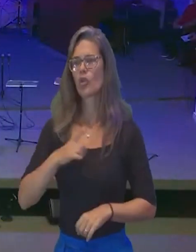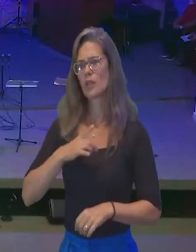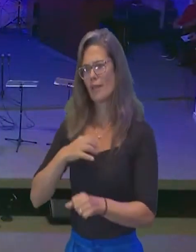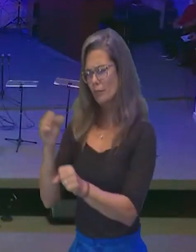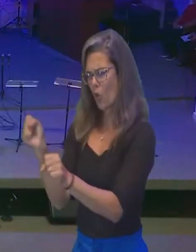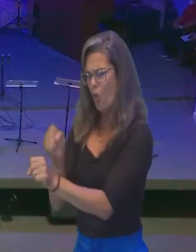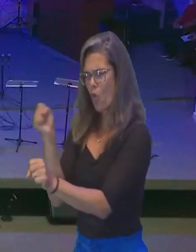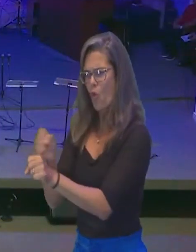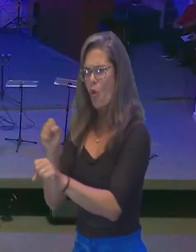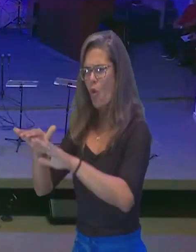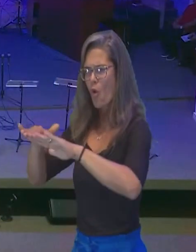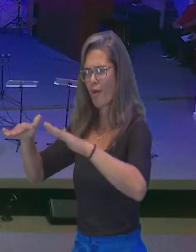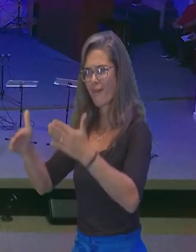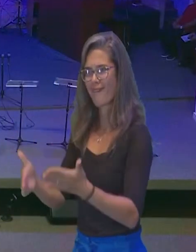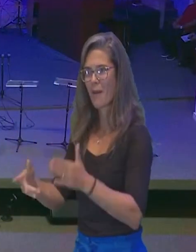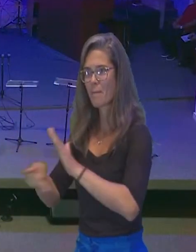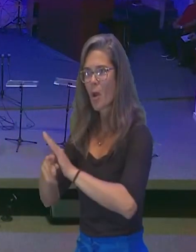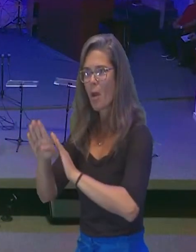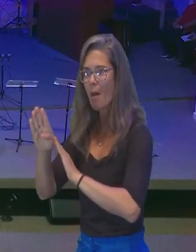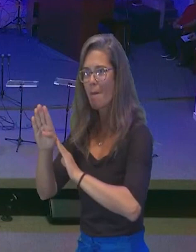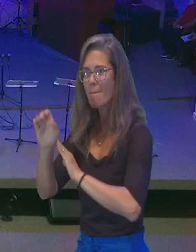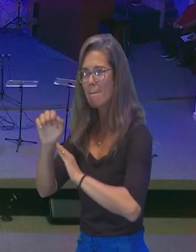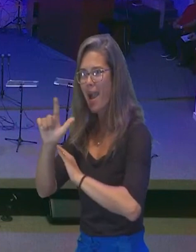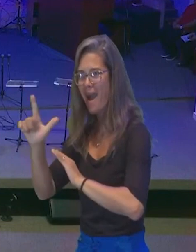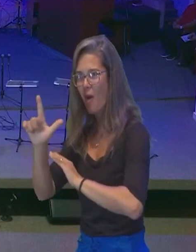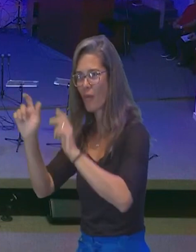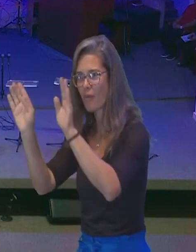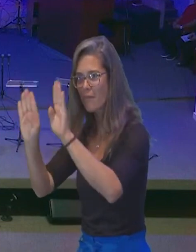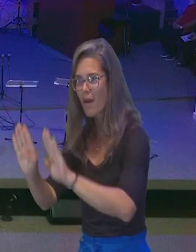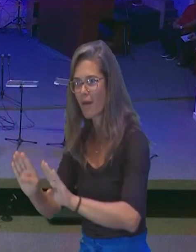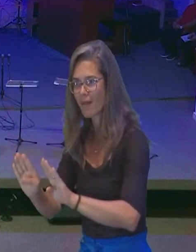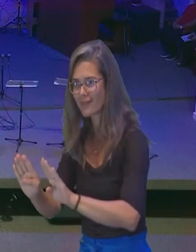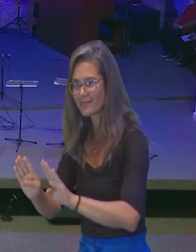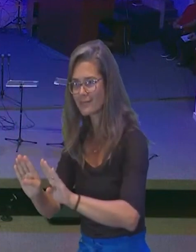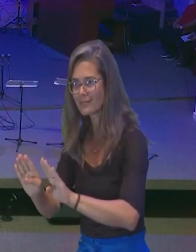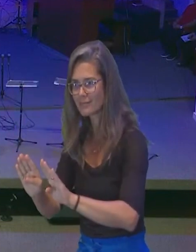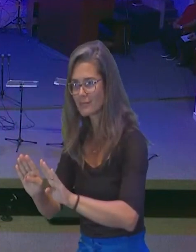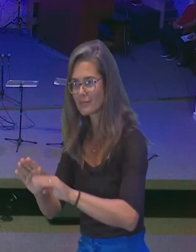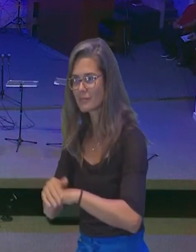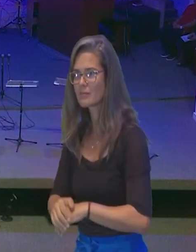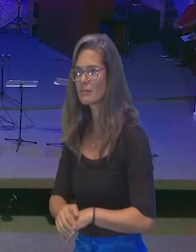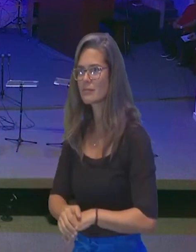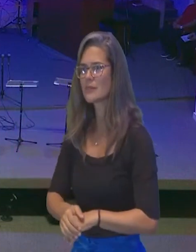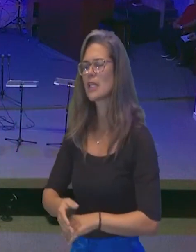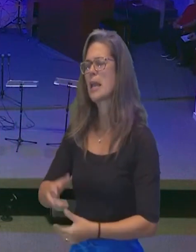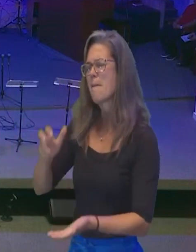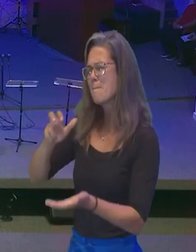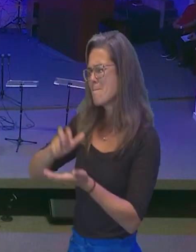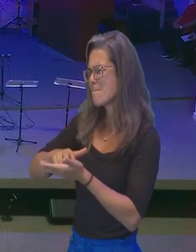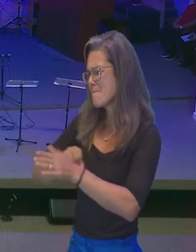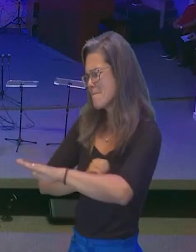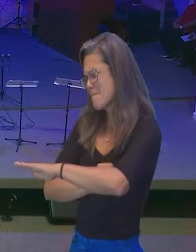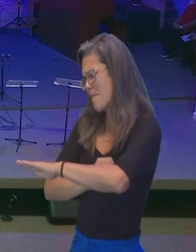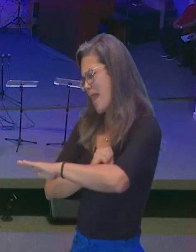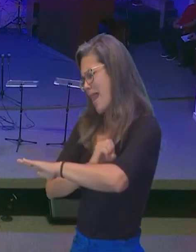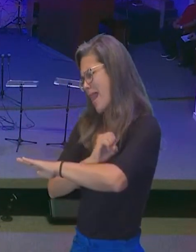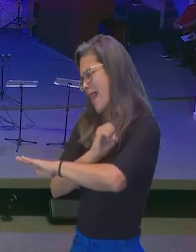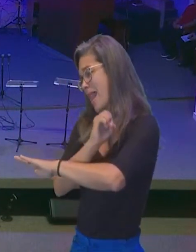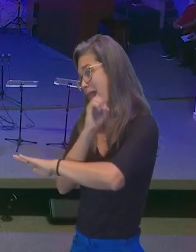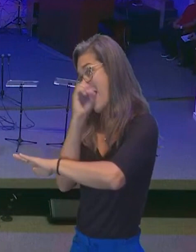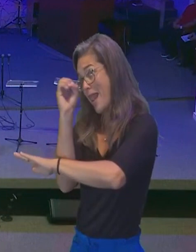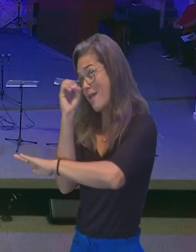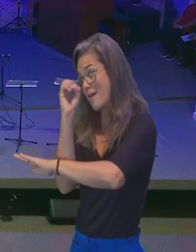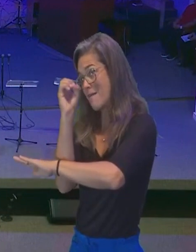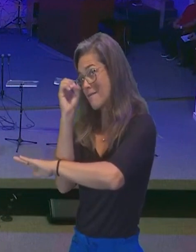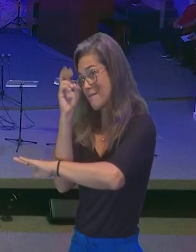foi colocado ali, e diz a palavra de Deus que desde a manhã até o meio-dia os profetas clamavam: Baal